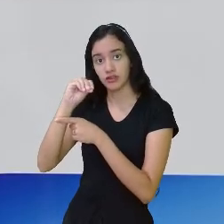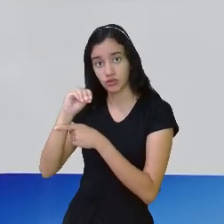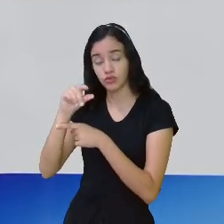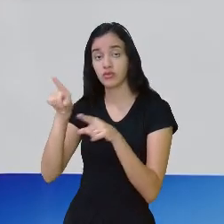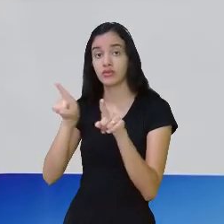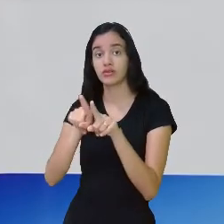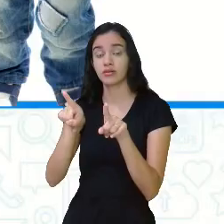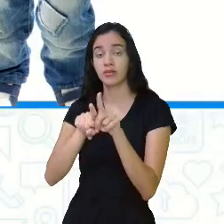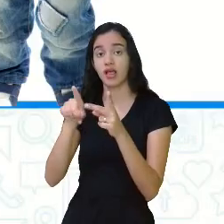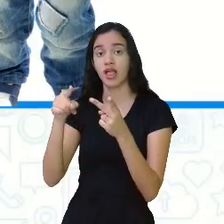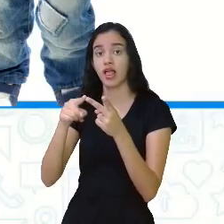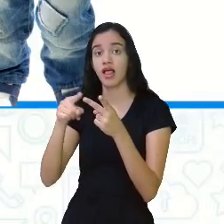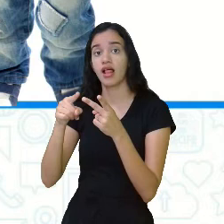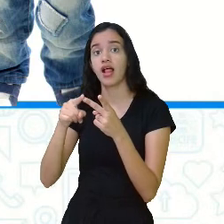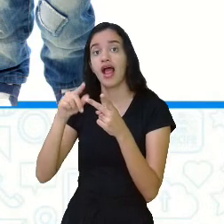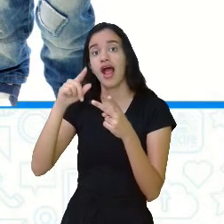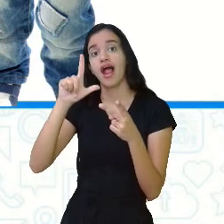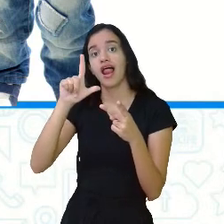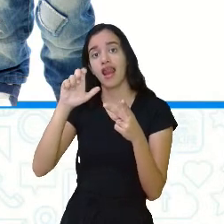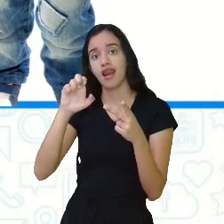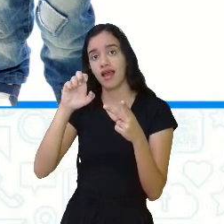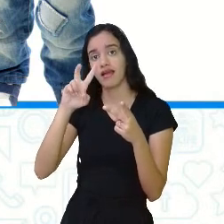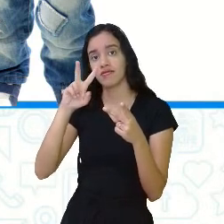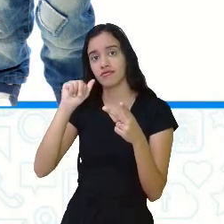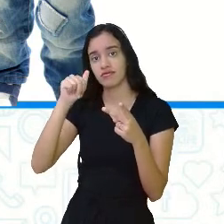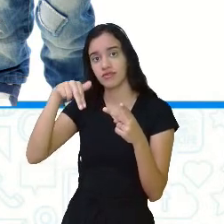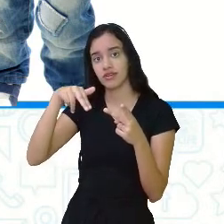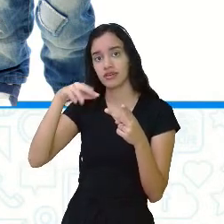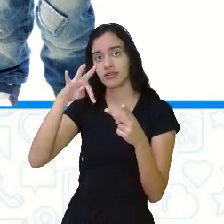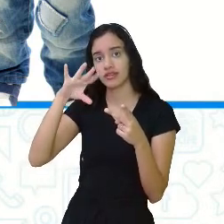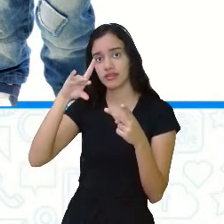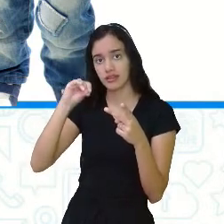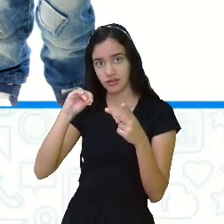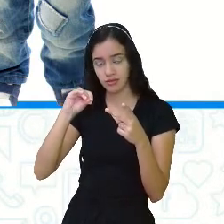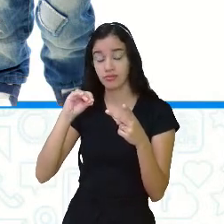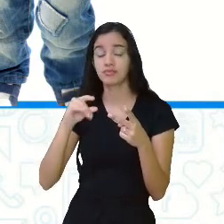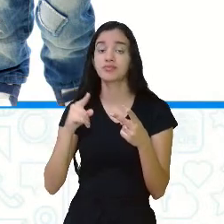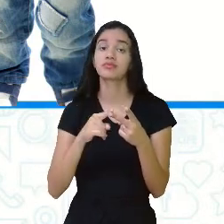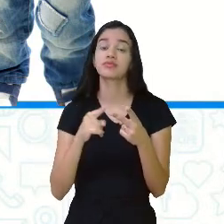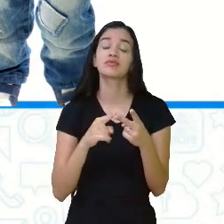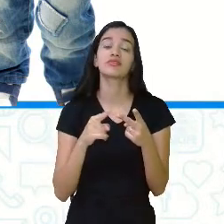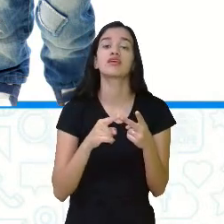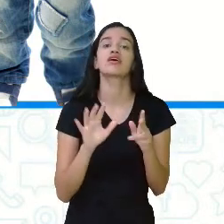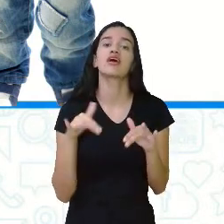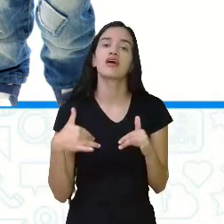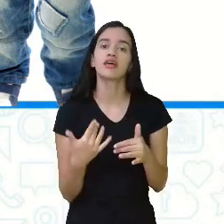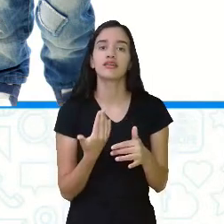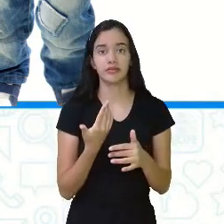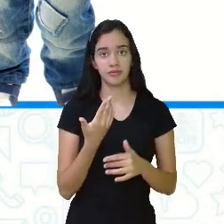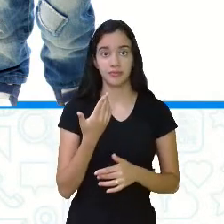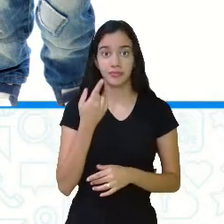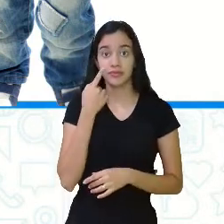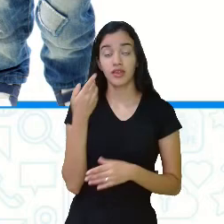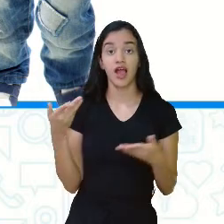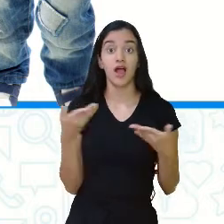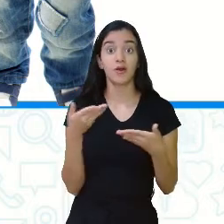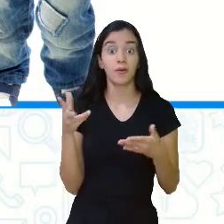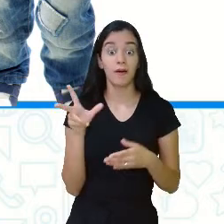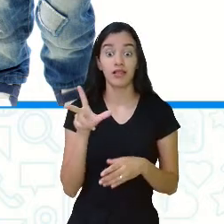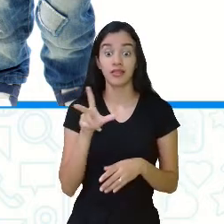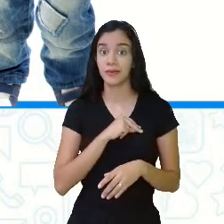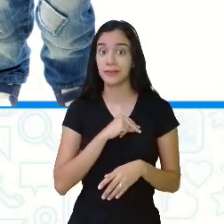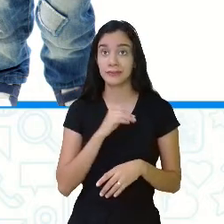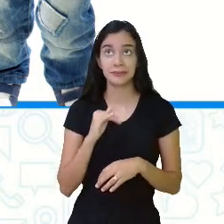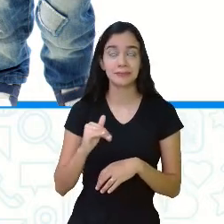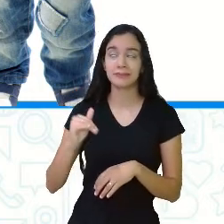nessa estrofe. Mas se formiga falasse e me visse lá do chão, ia dizer com certeza, minha nossa,